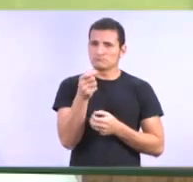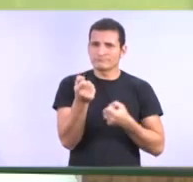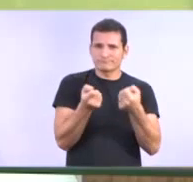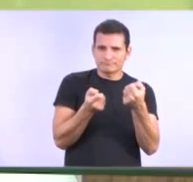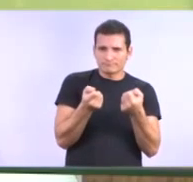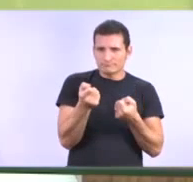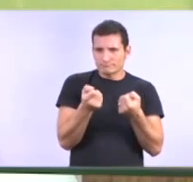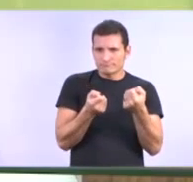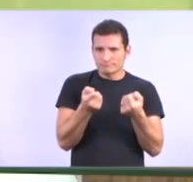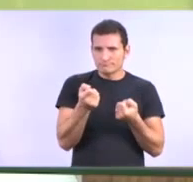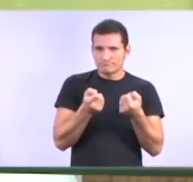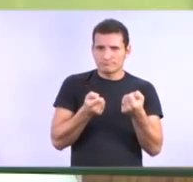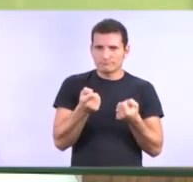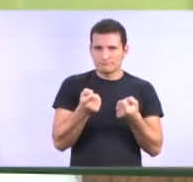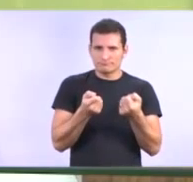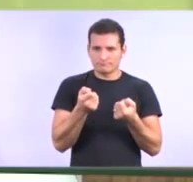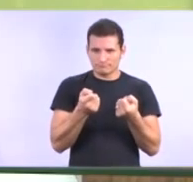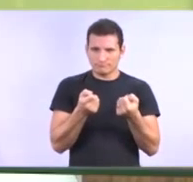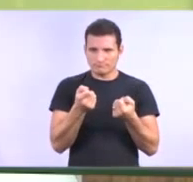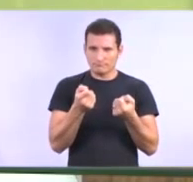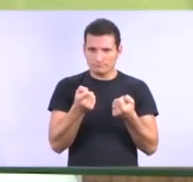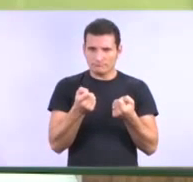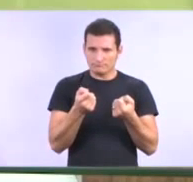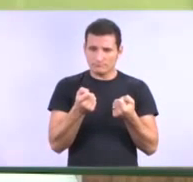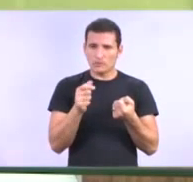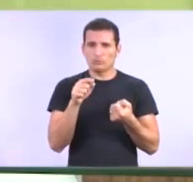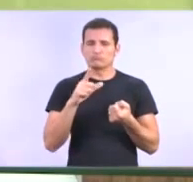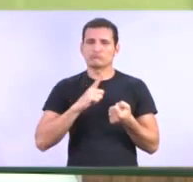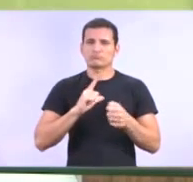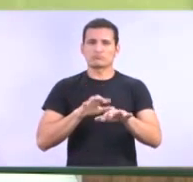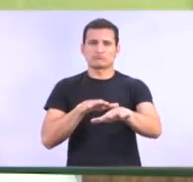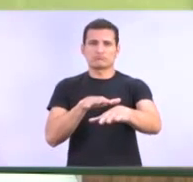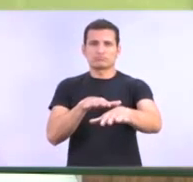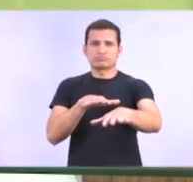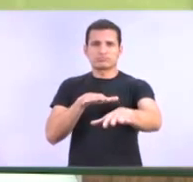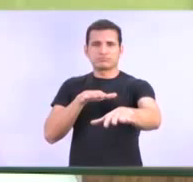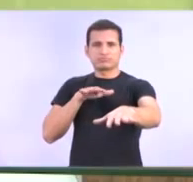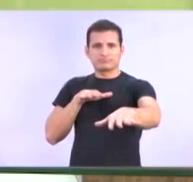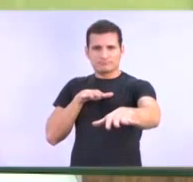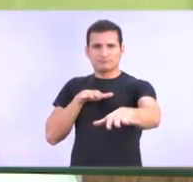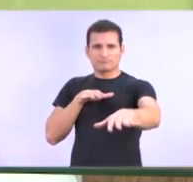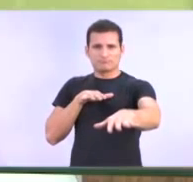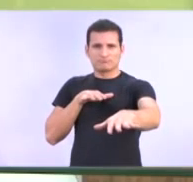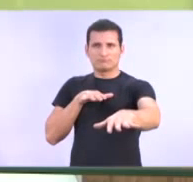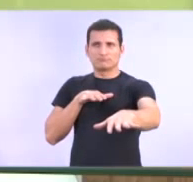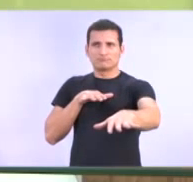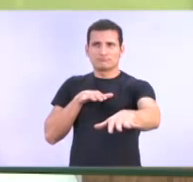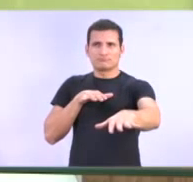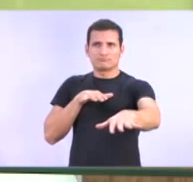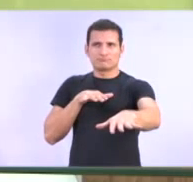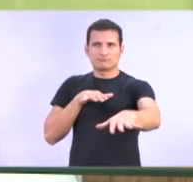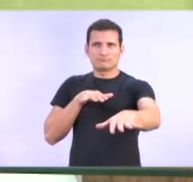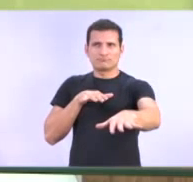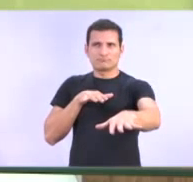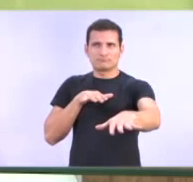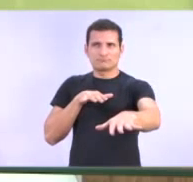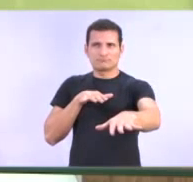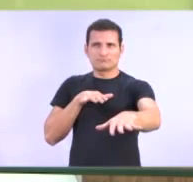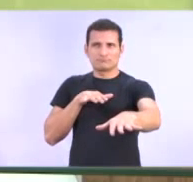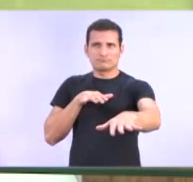ok? Então você tem um engarrafamento com vários carros e de repente aparece